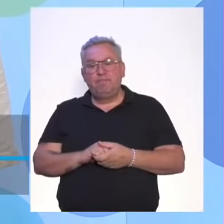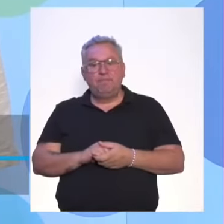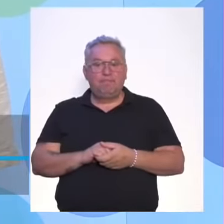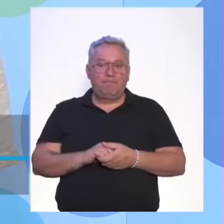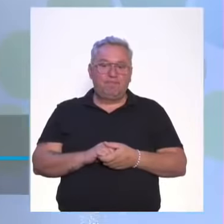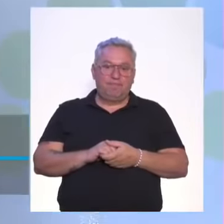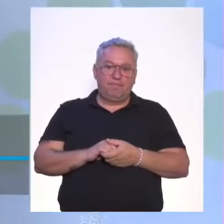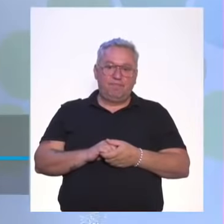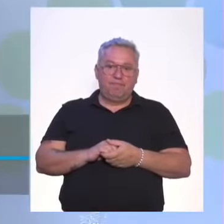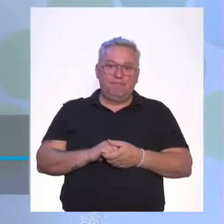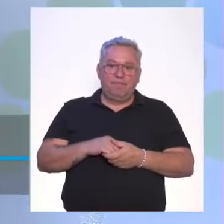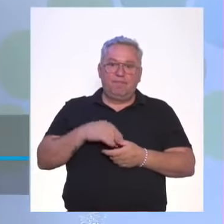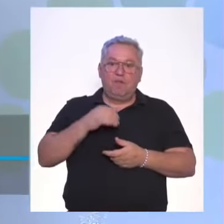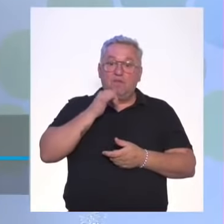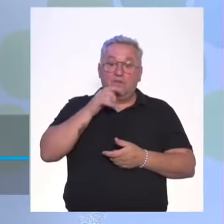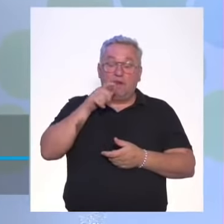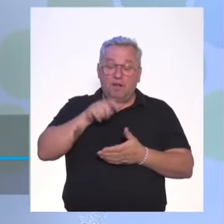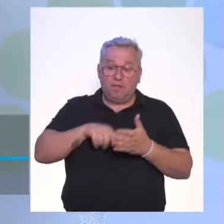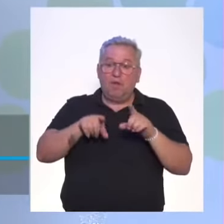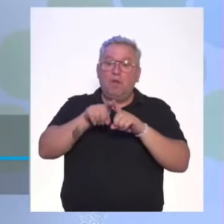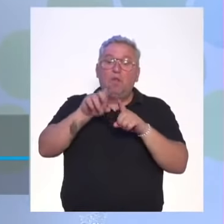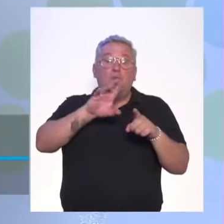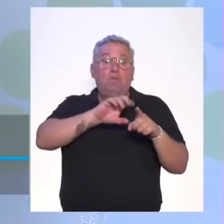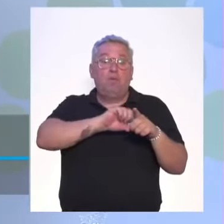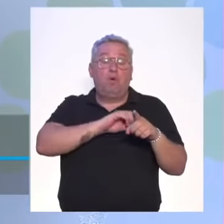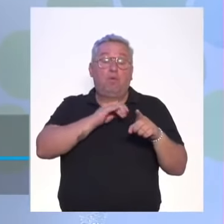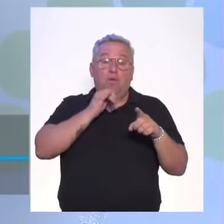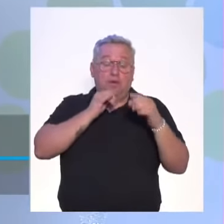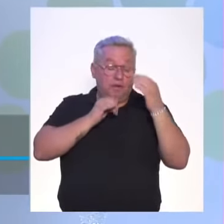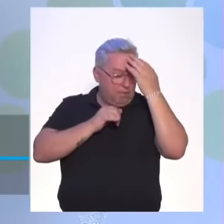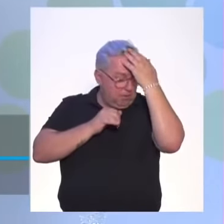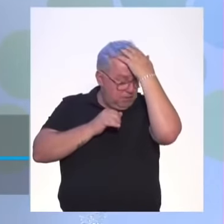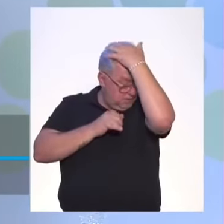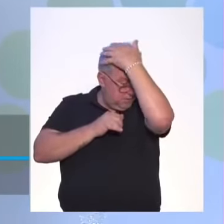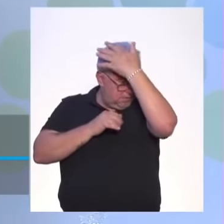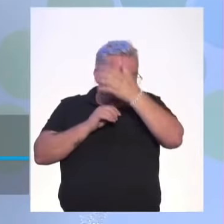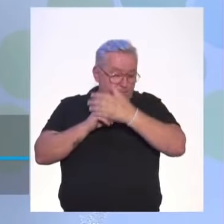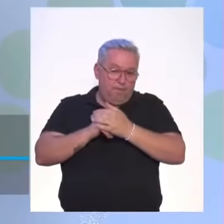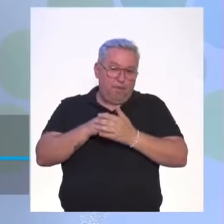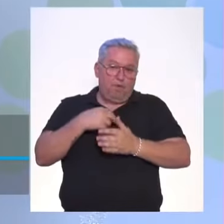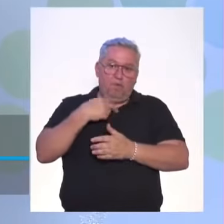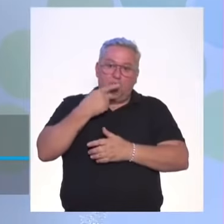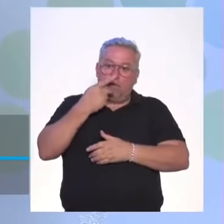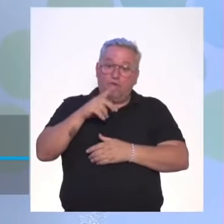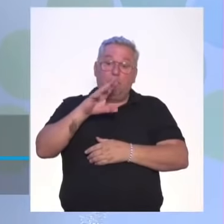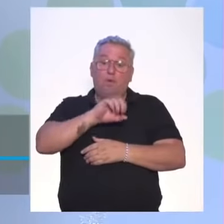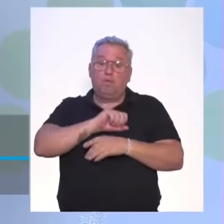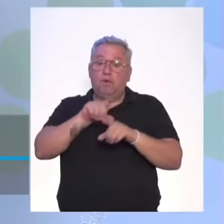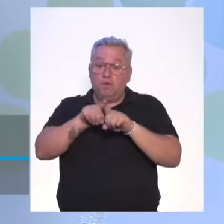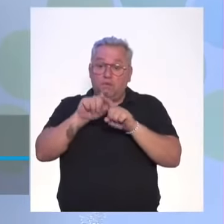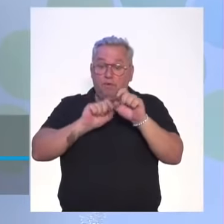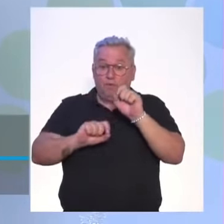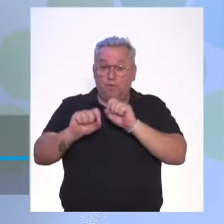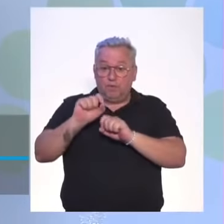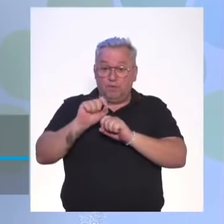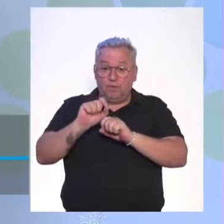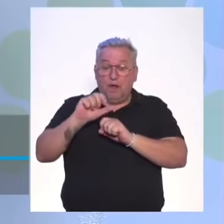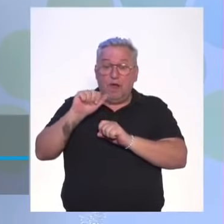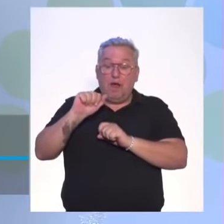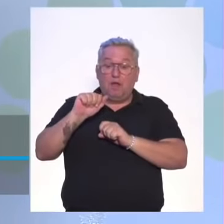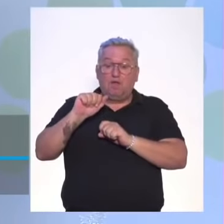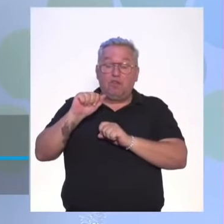a gente pode falar da questão do exemplo do amor né hum a gente pode ver o amor também na questão de